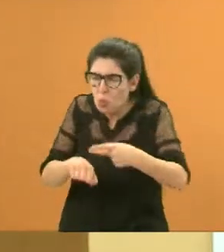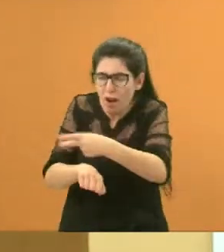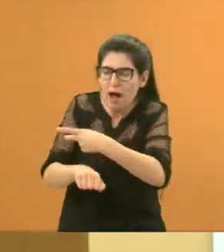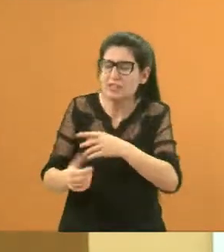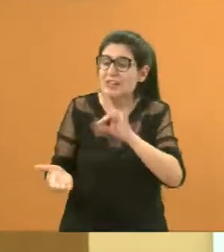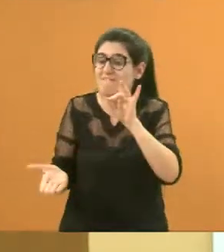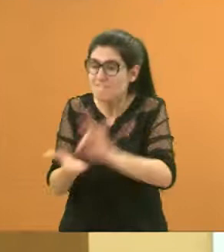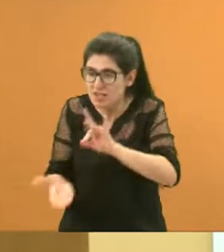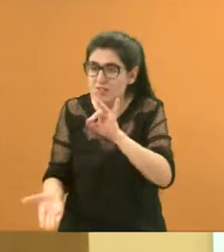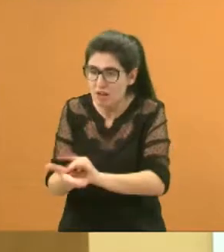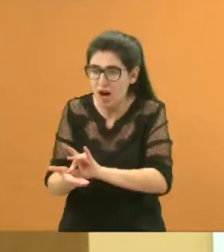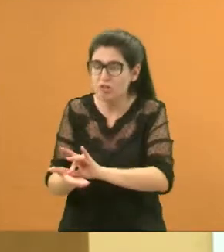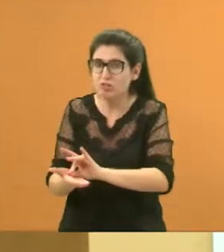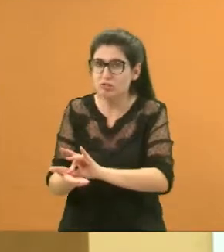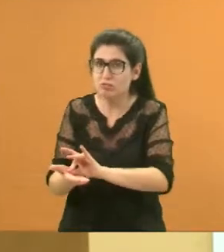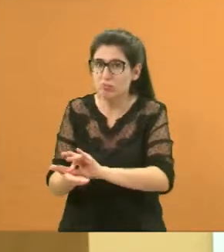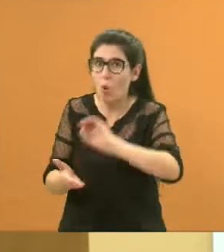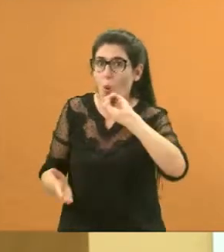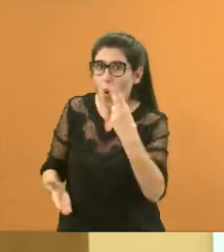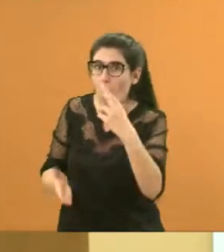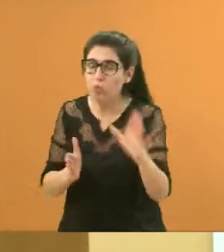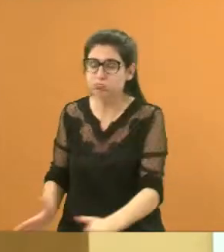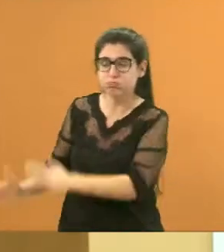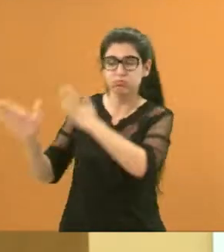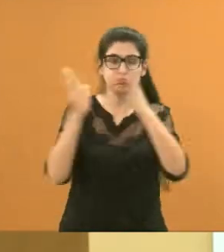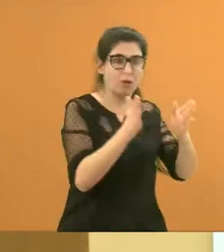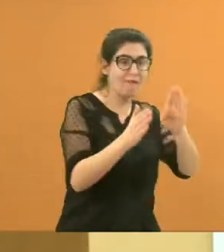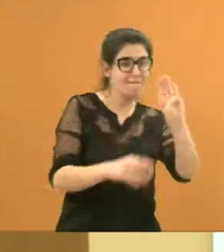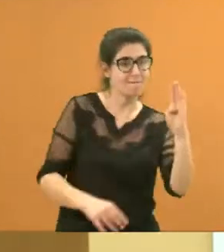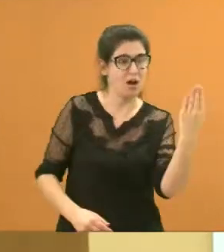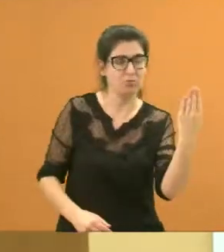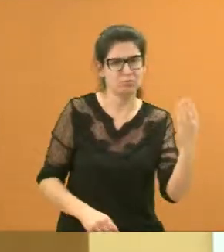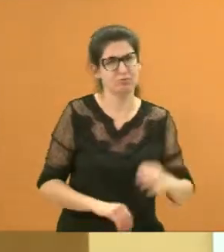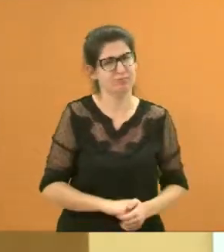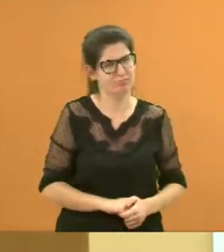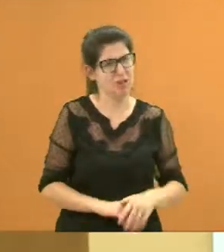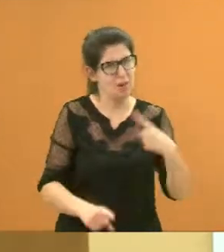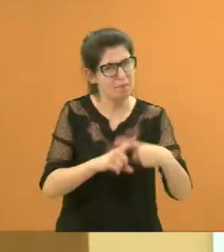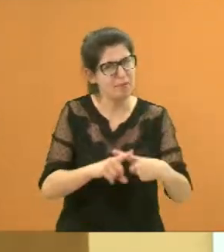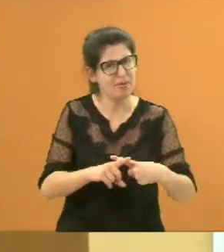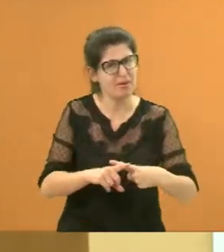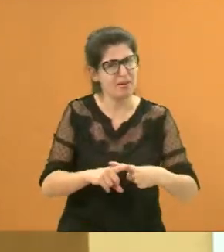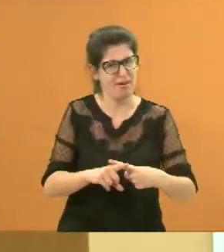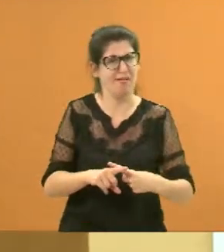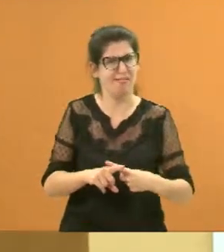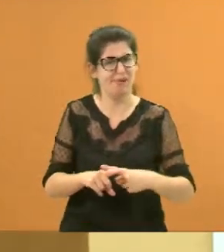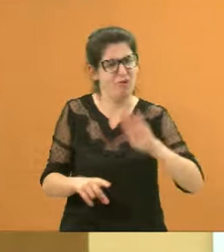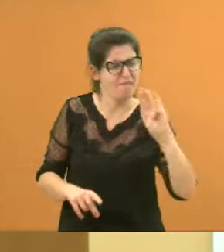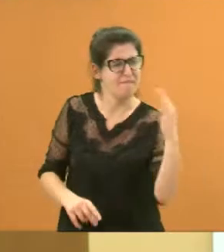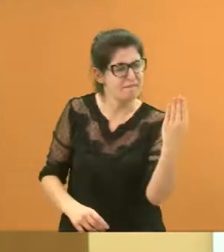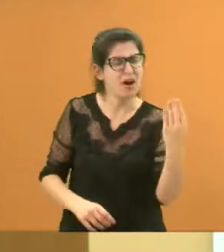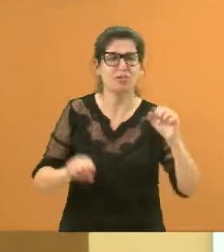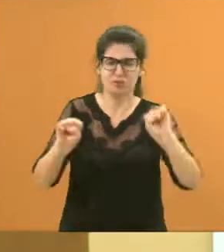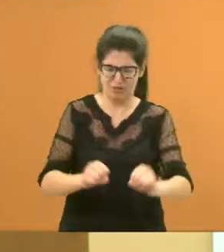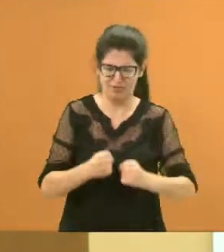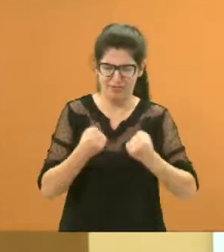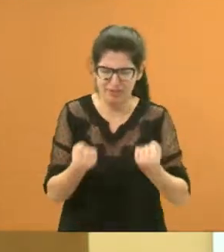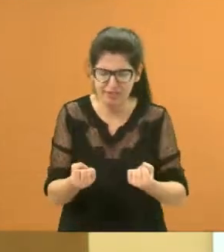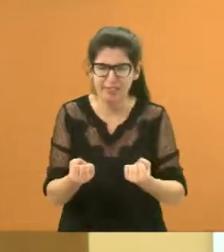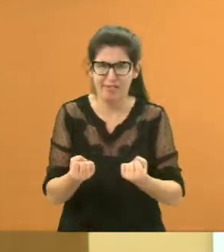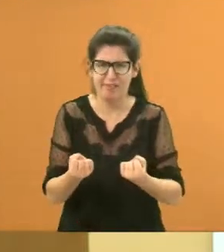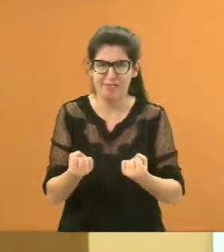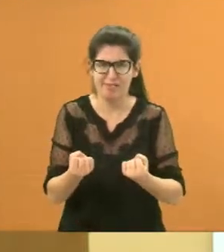também fazem a leitura equivocada e a defendem de uma forma equivocada são piores ainda. E, infelizmente, a